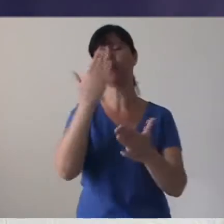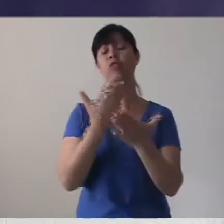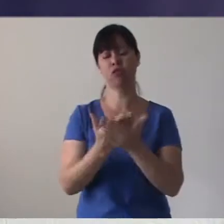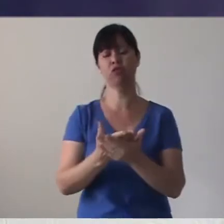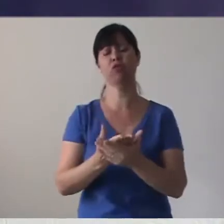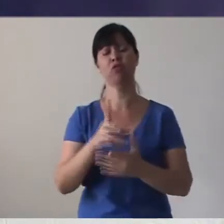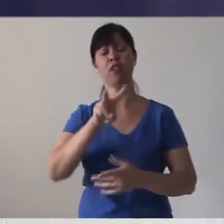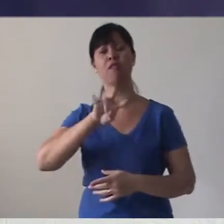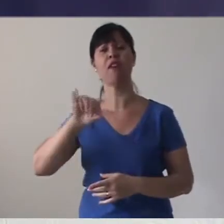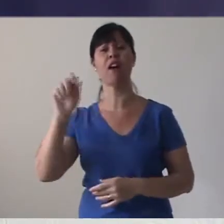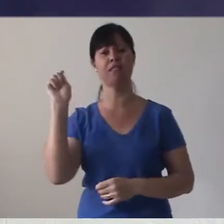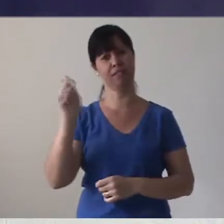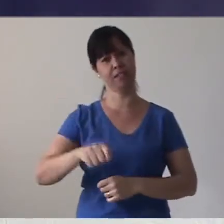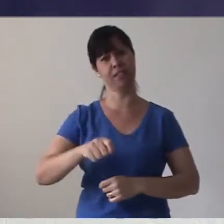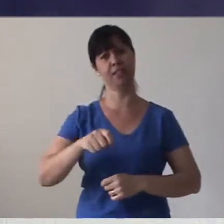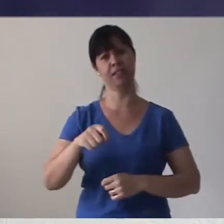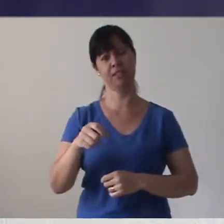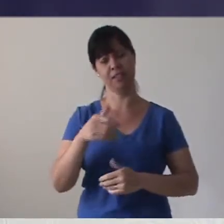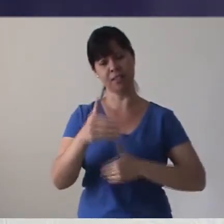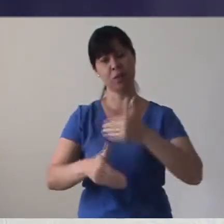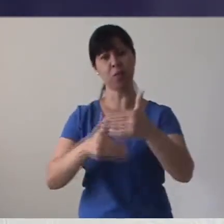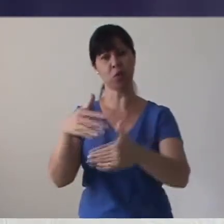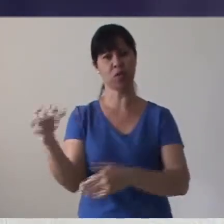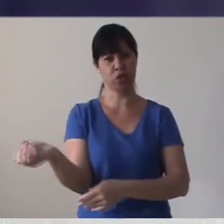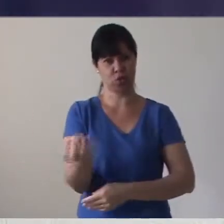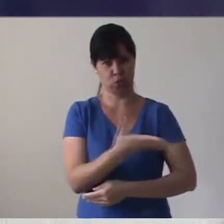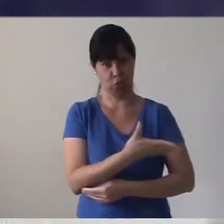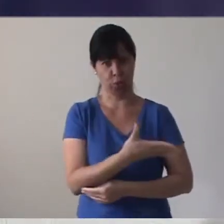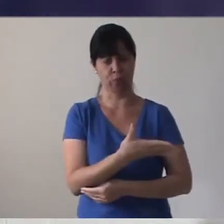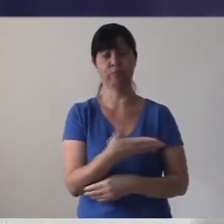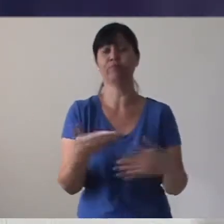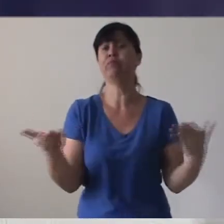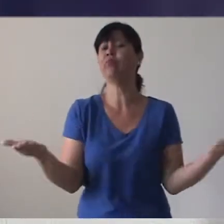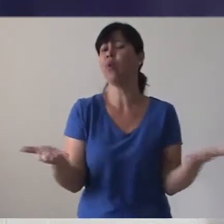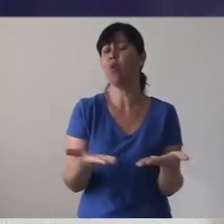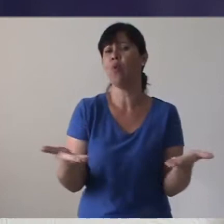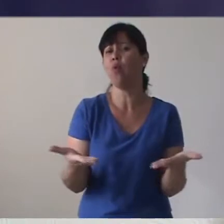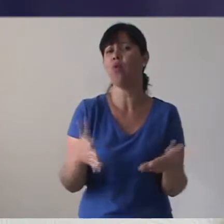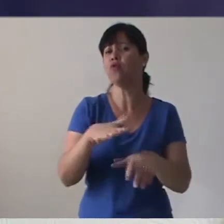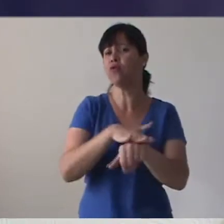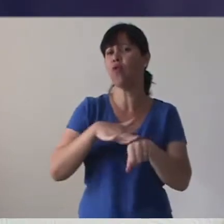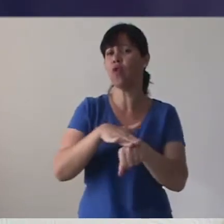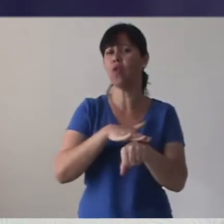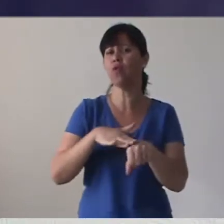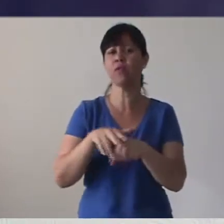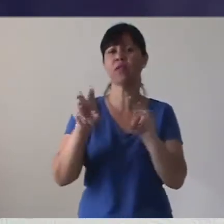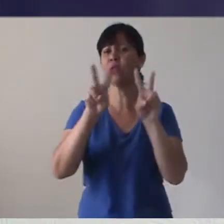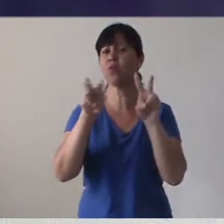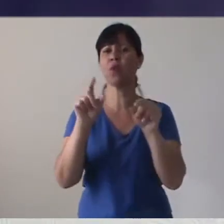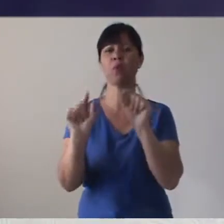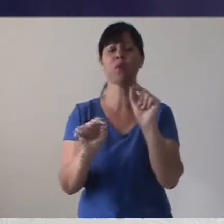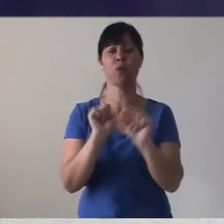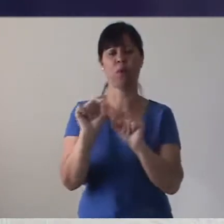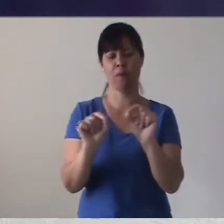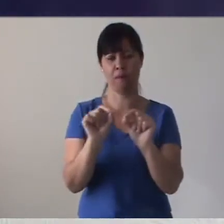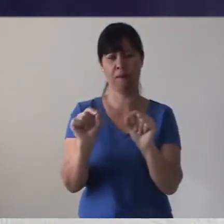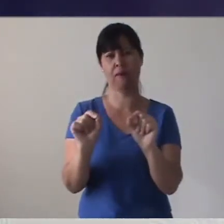processo. E o que eu vou conversar com vocês hoje é mais assim